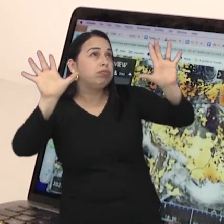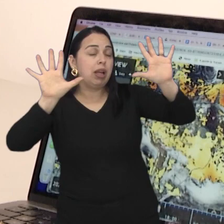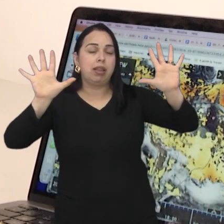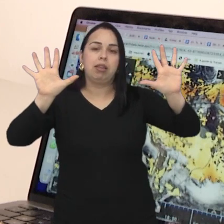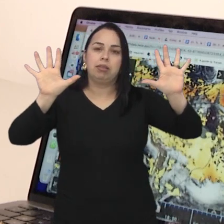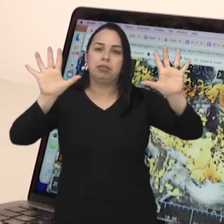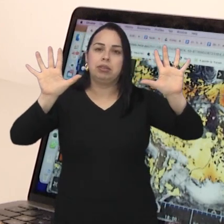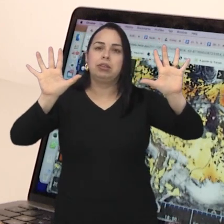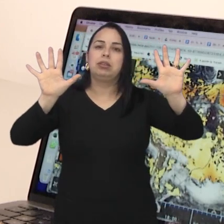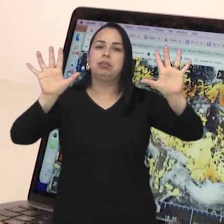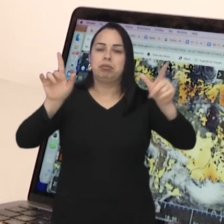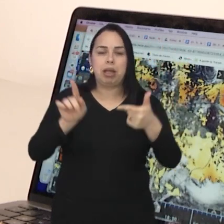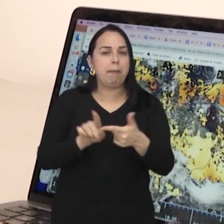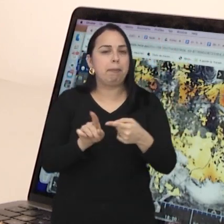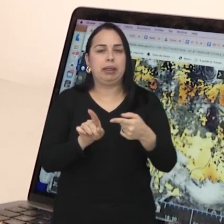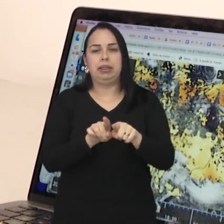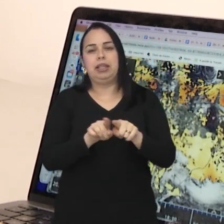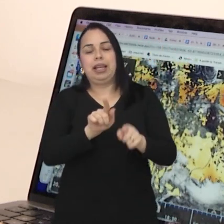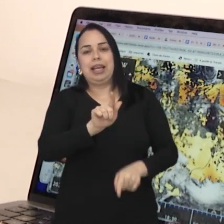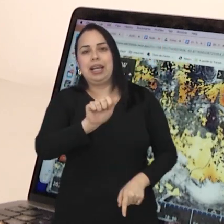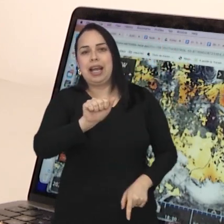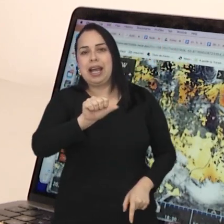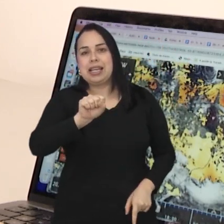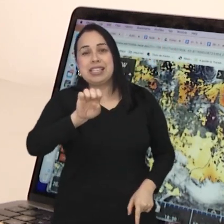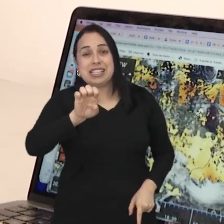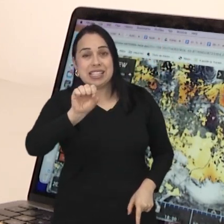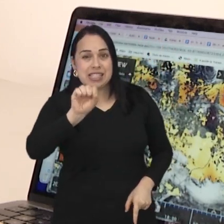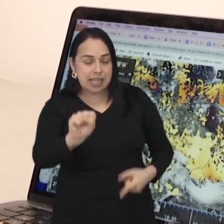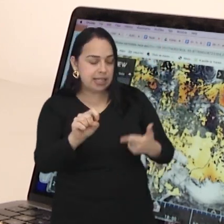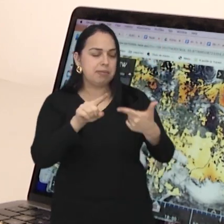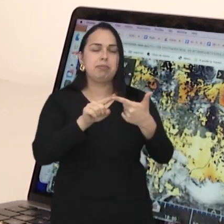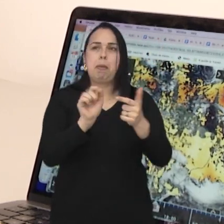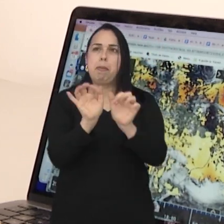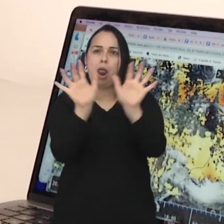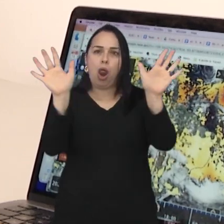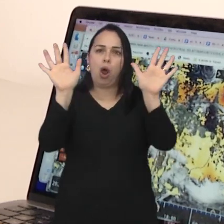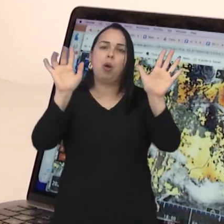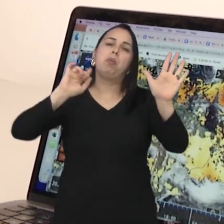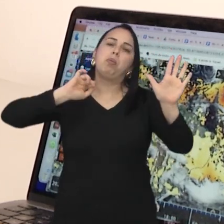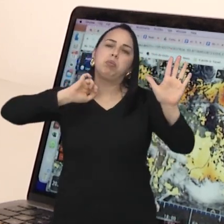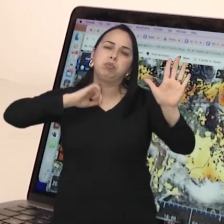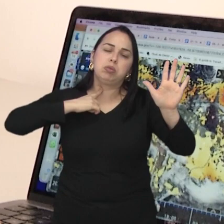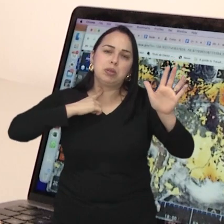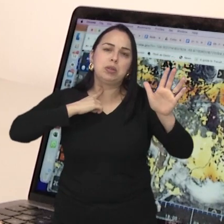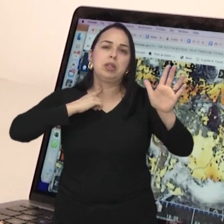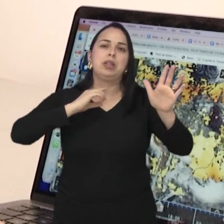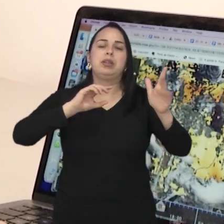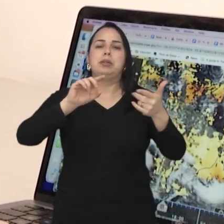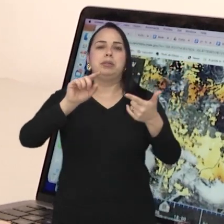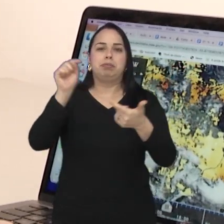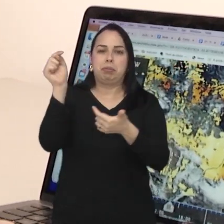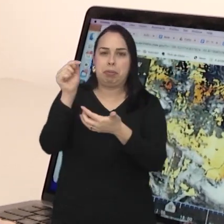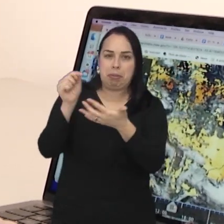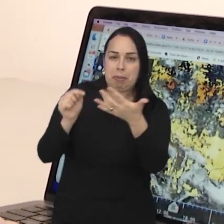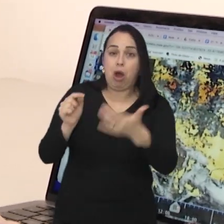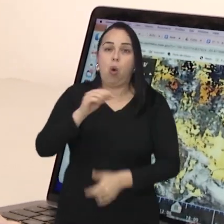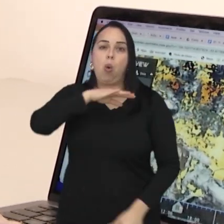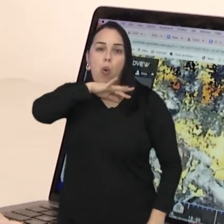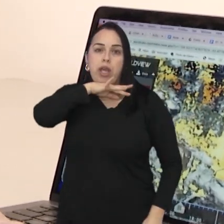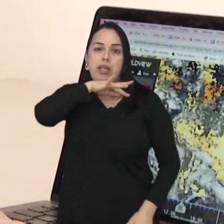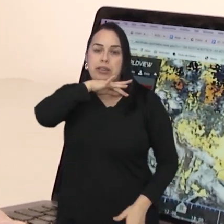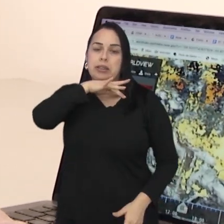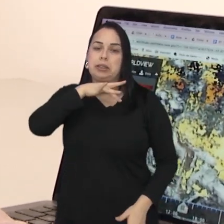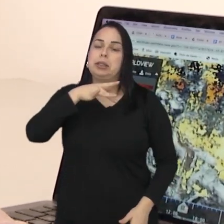enxerga, quanto gases altamente poluentes. Então, tipicamente, monóxido de carbono,